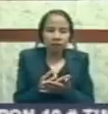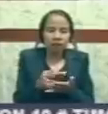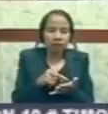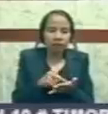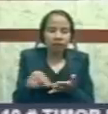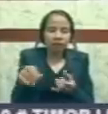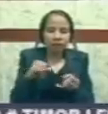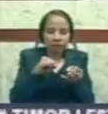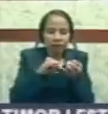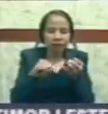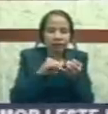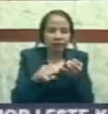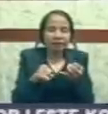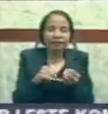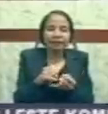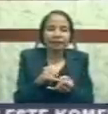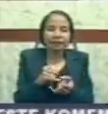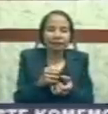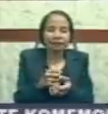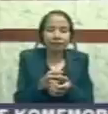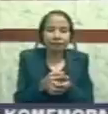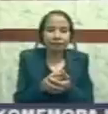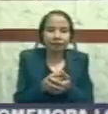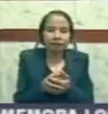número ICOS, depois de ajusta.